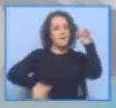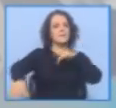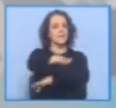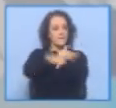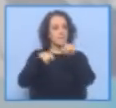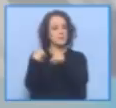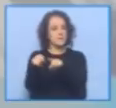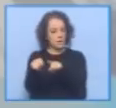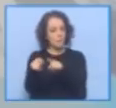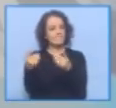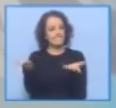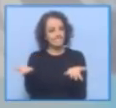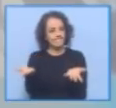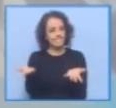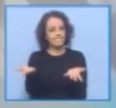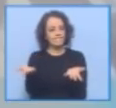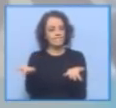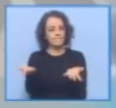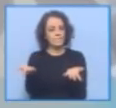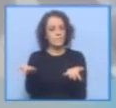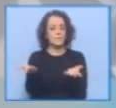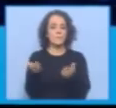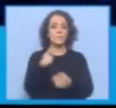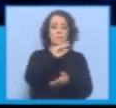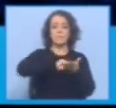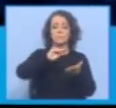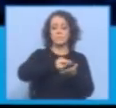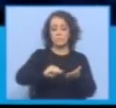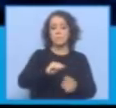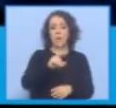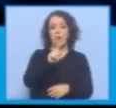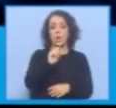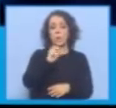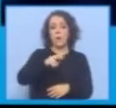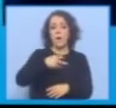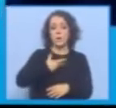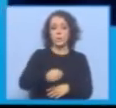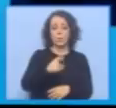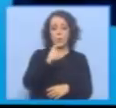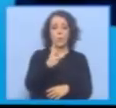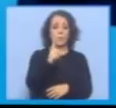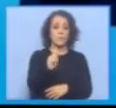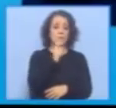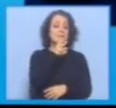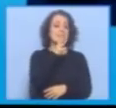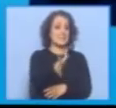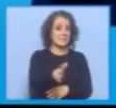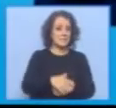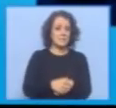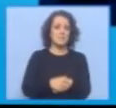Portanto, há o Leonardo Boff, que para muitos de nós foi conhecido, não? Dizia,